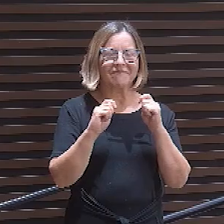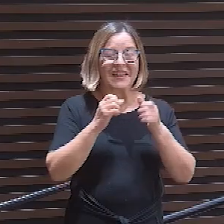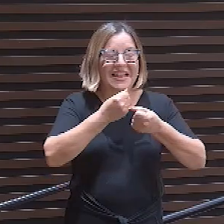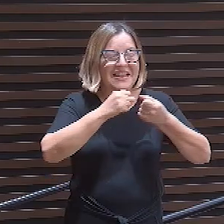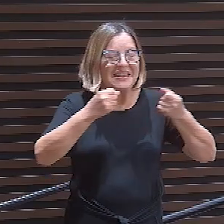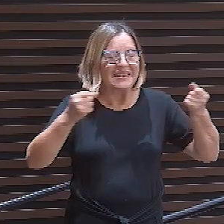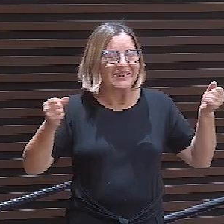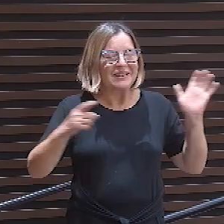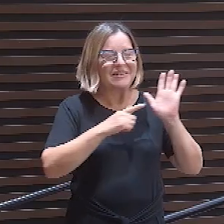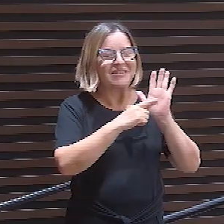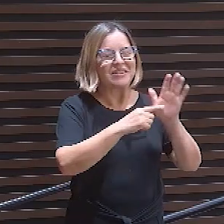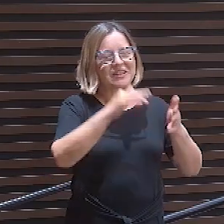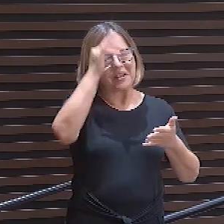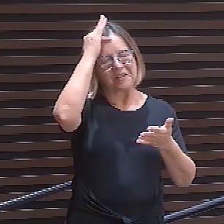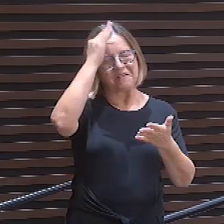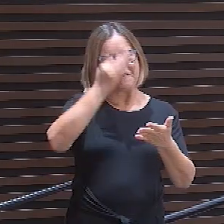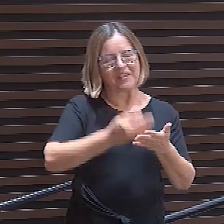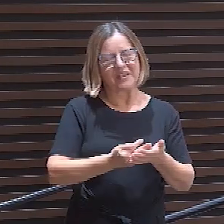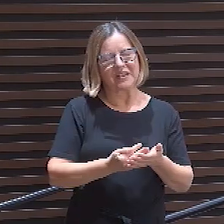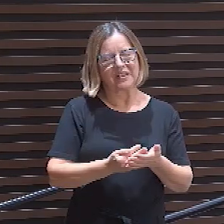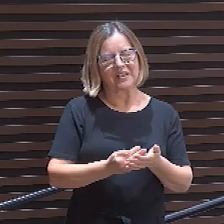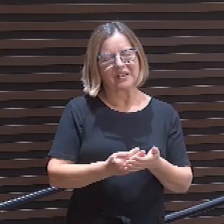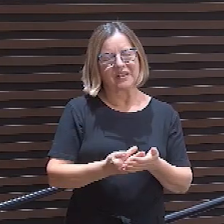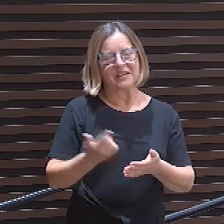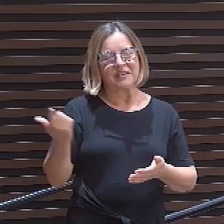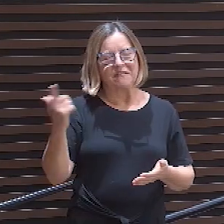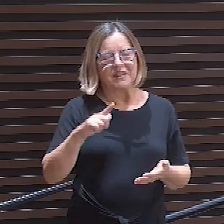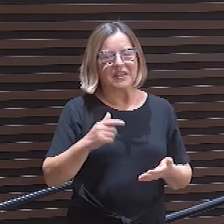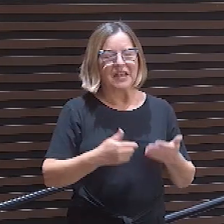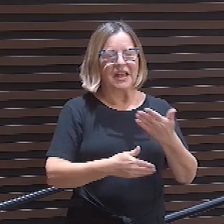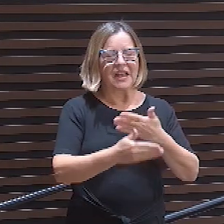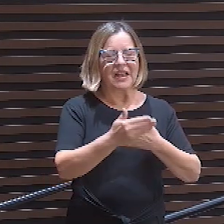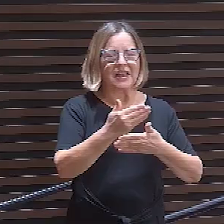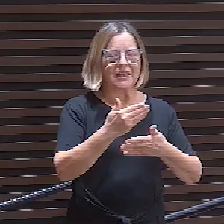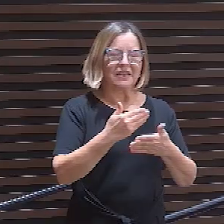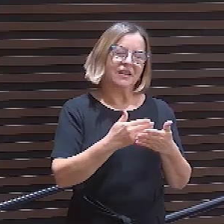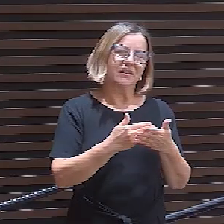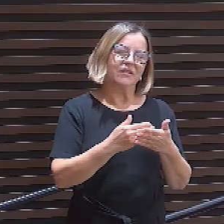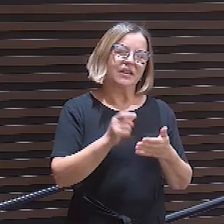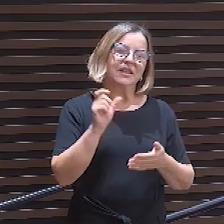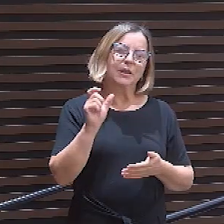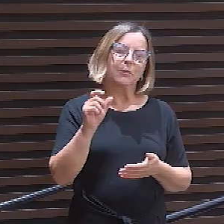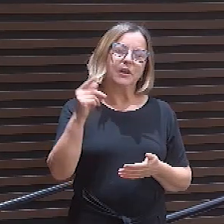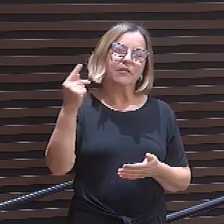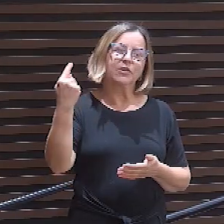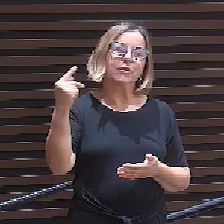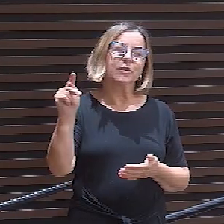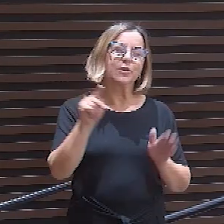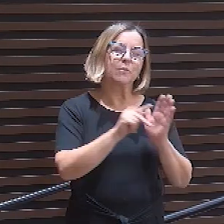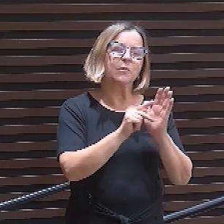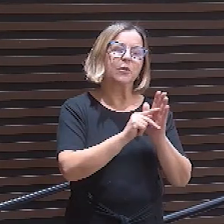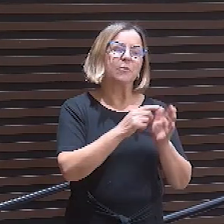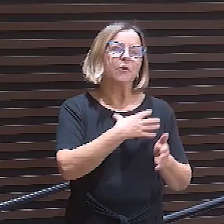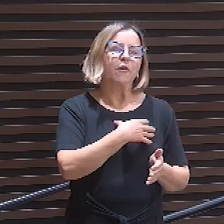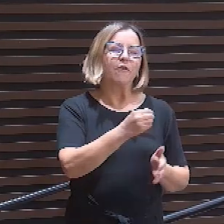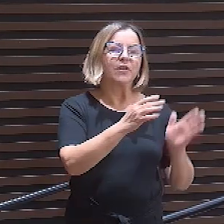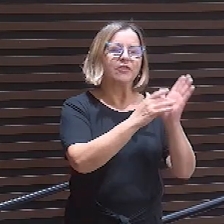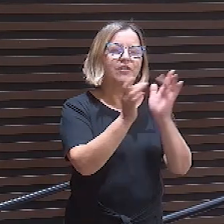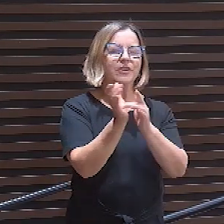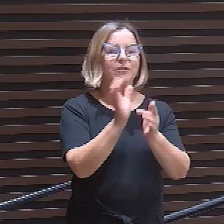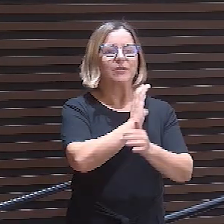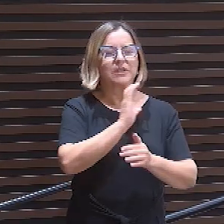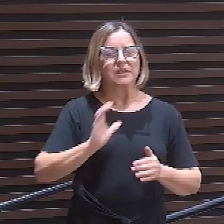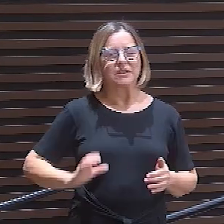fé, que vem a nós pela palavra do teu próprio Filho Jesus Cristo. Fala